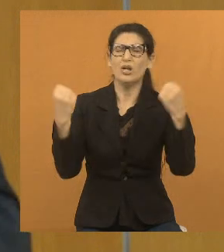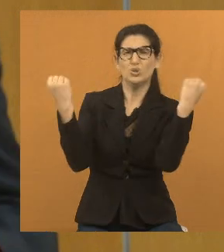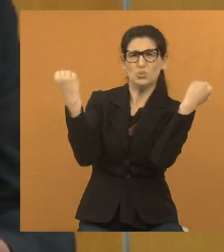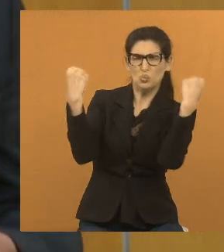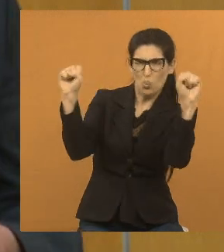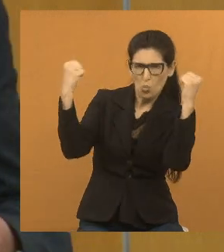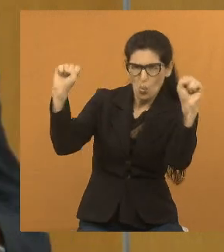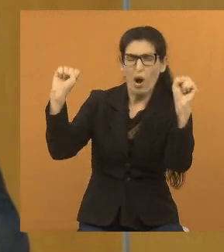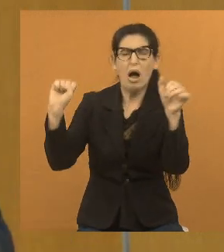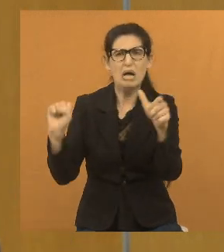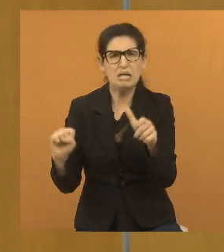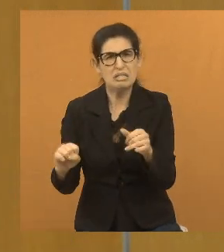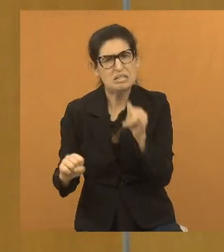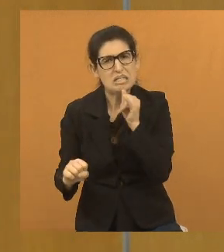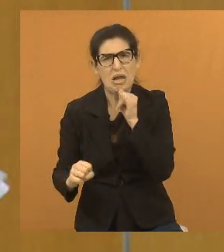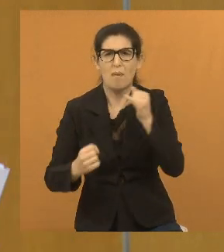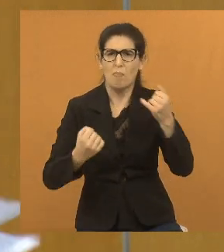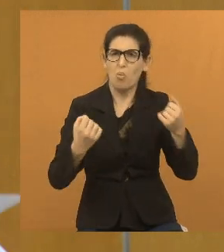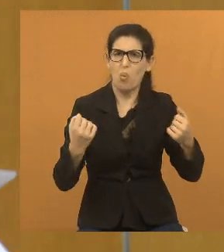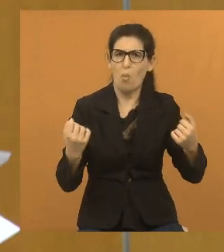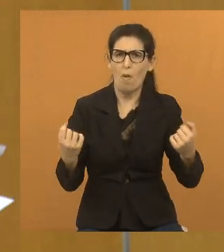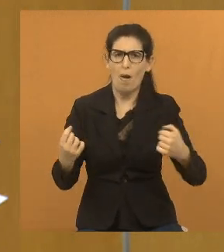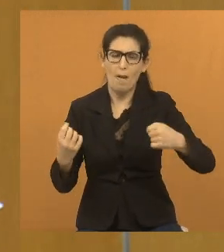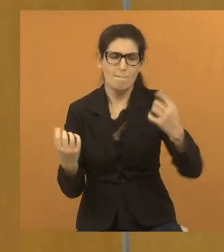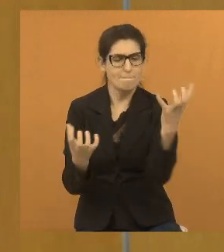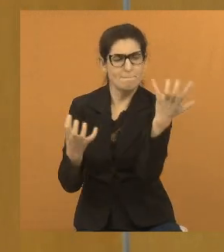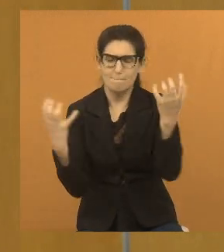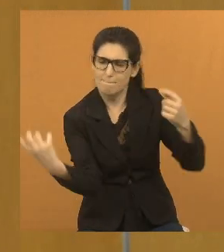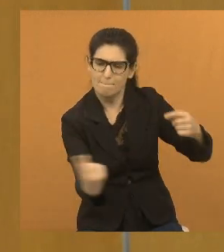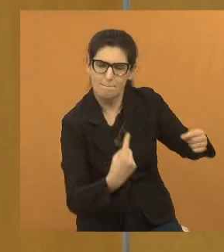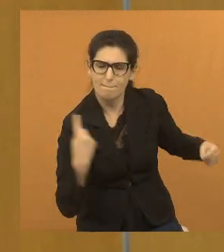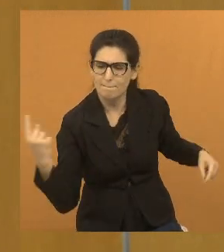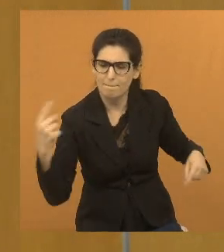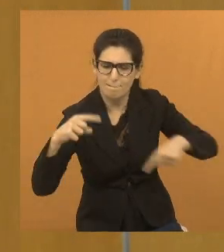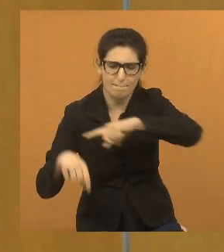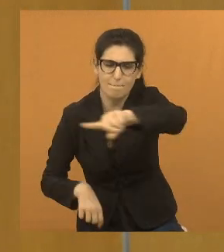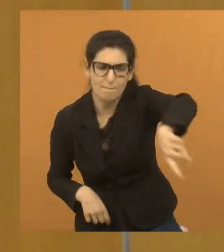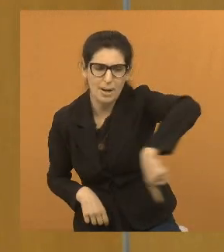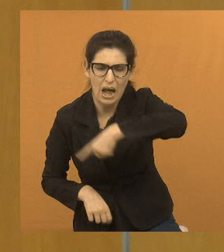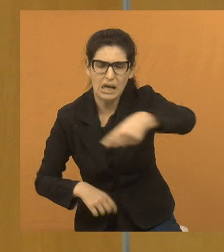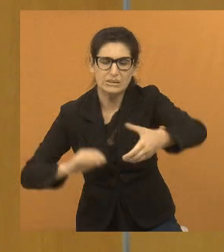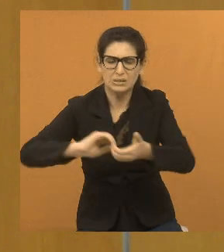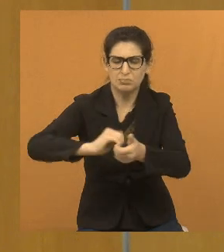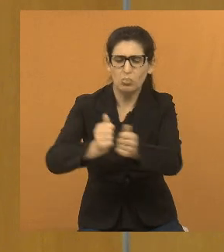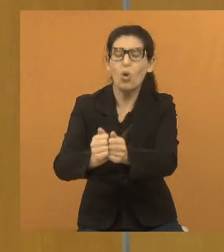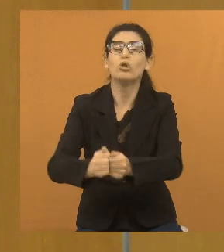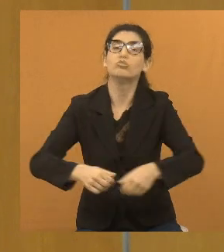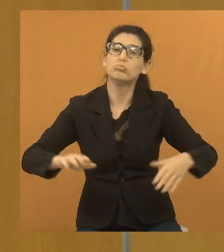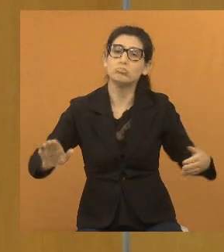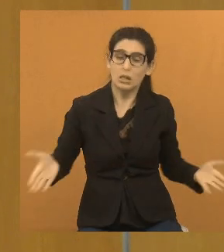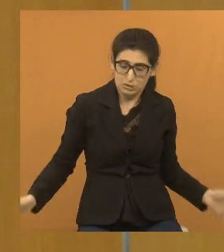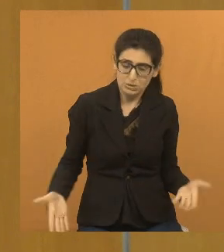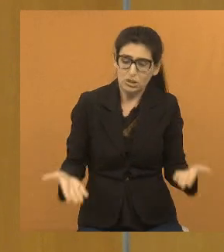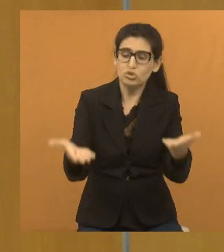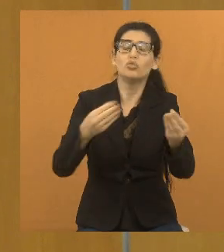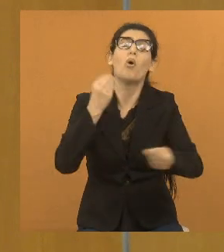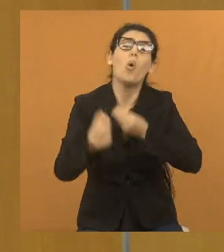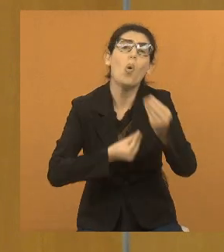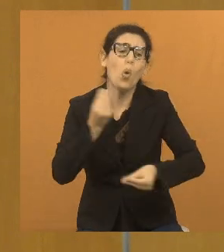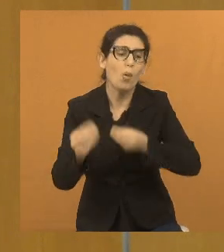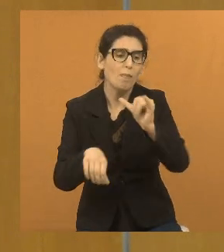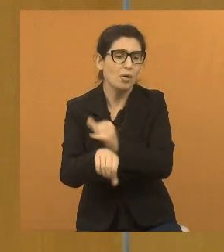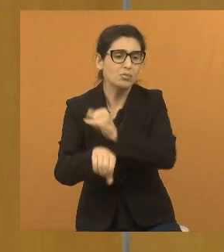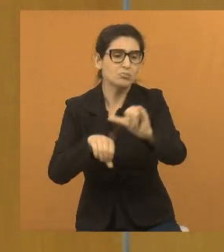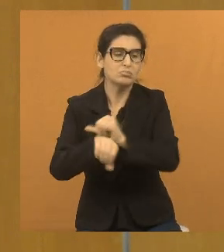ou um espaço próprio, uma praça esportiva, nós estamos levando algum tipo de atividade física para esse pessoal. Então, hoje a